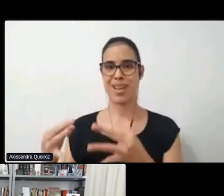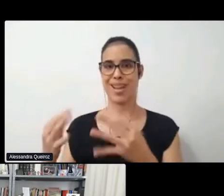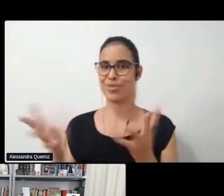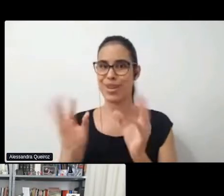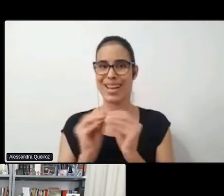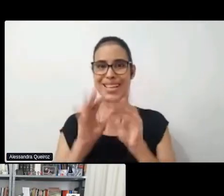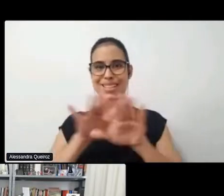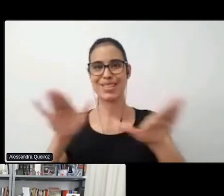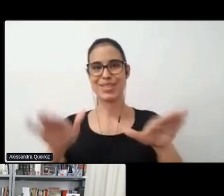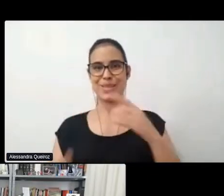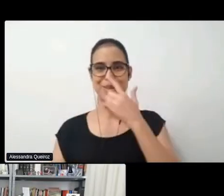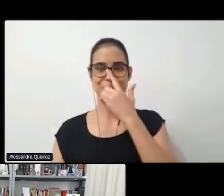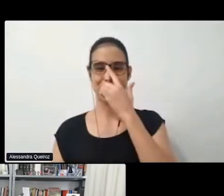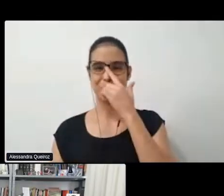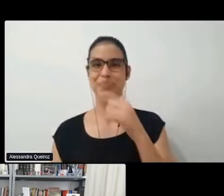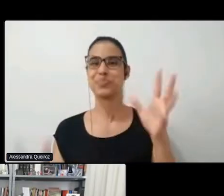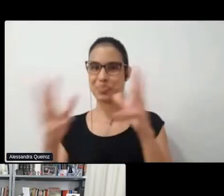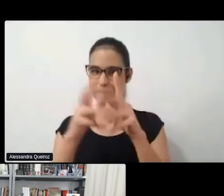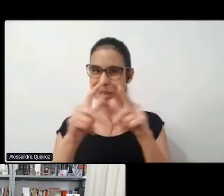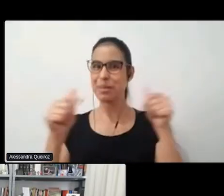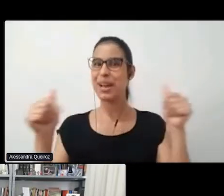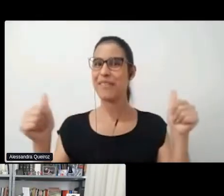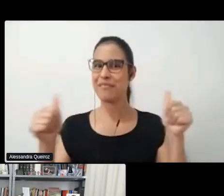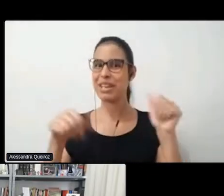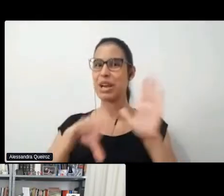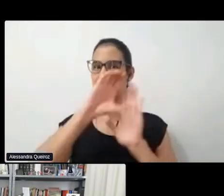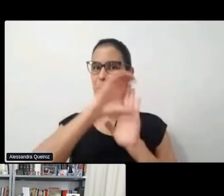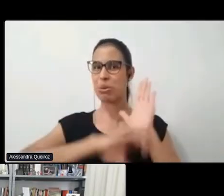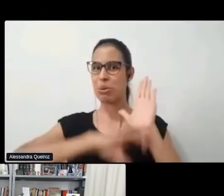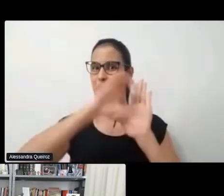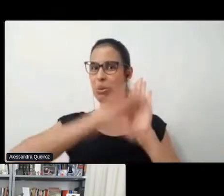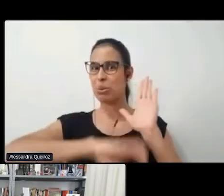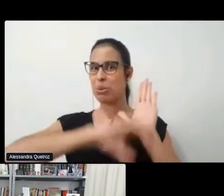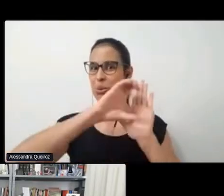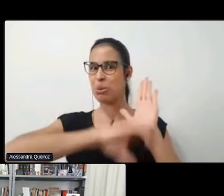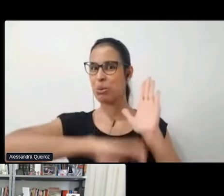Maravilha. Grandes currículos, grandes